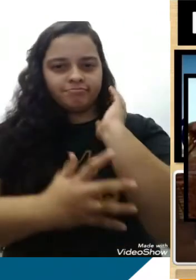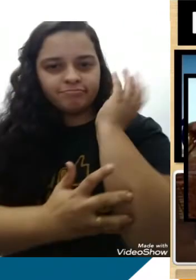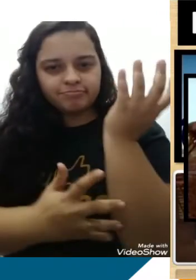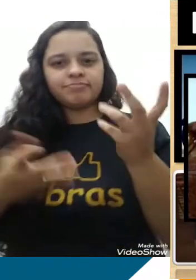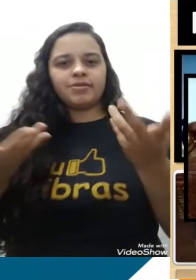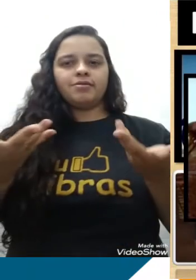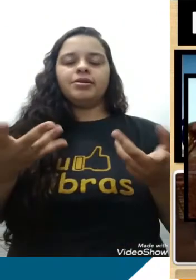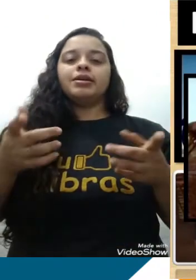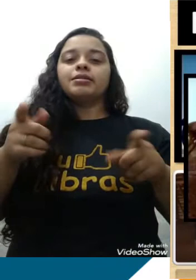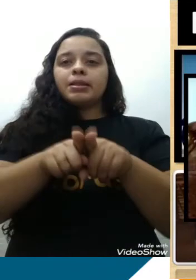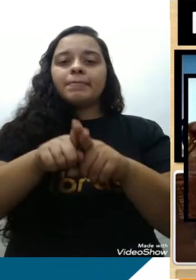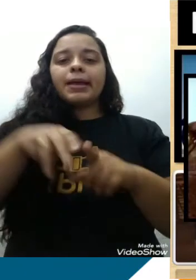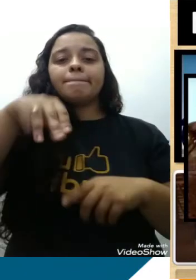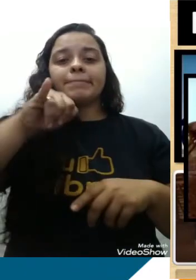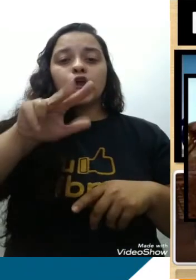milho, por exemplo, é